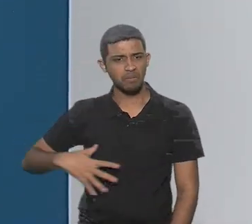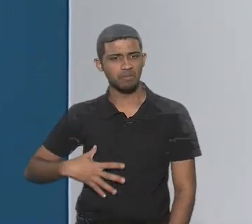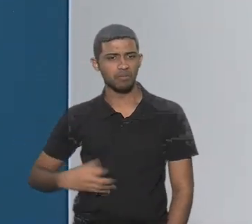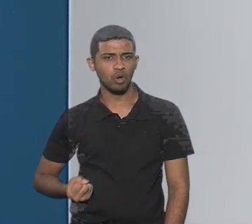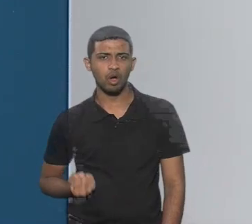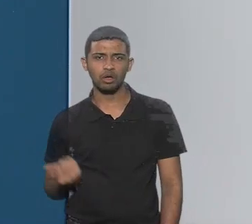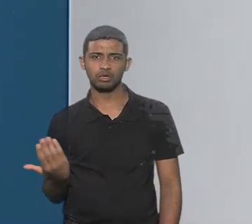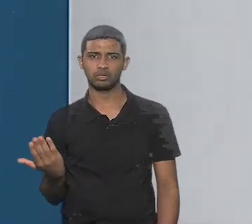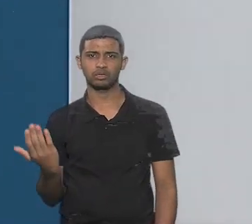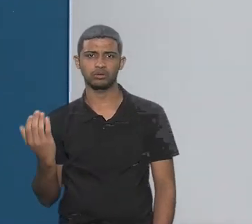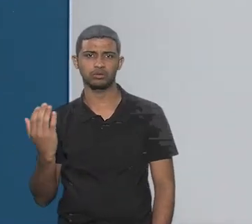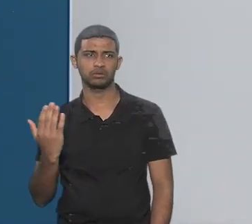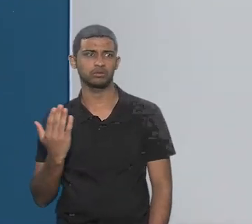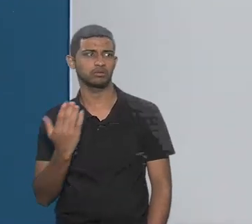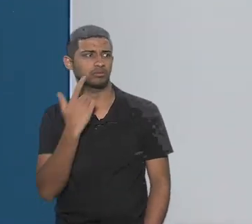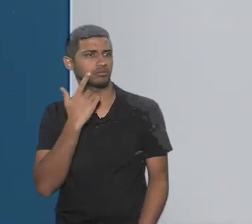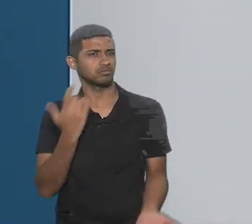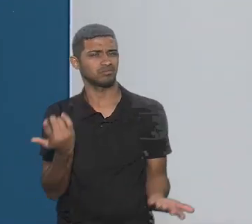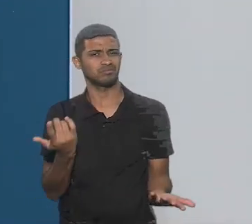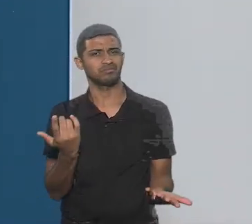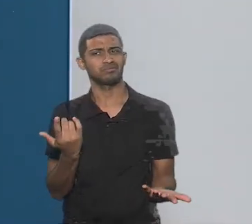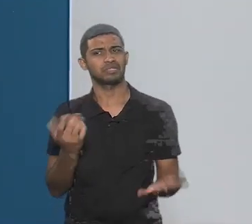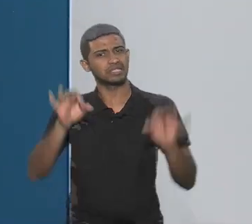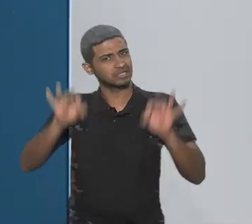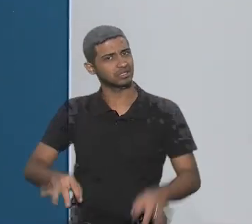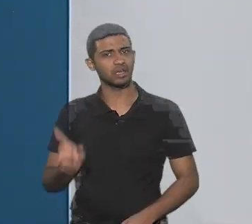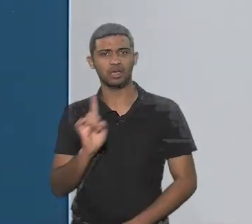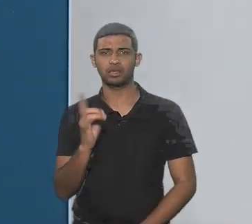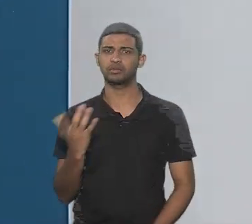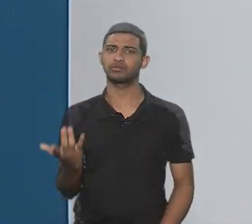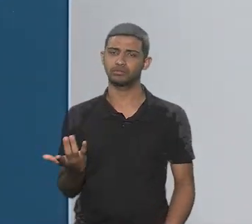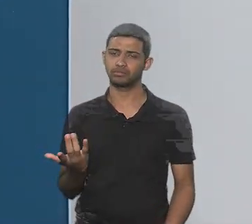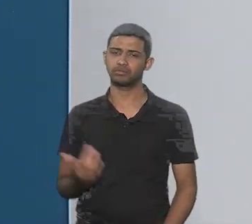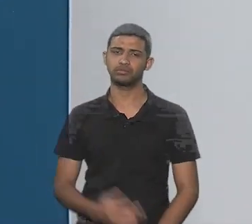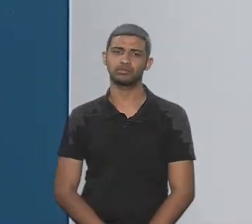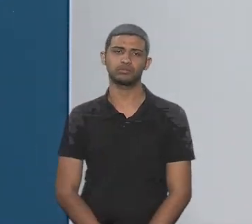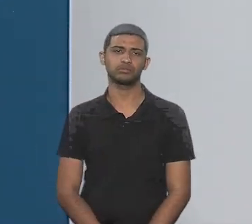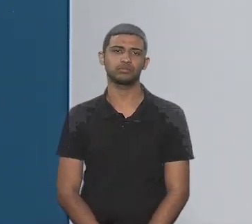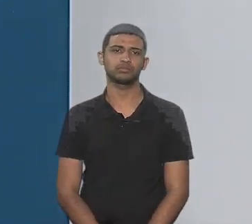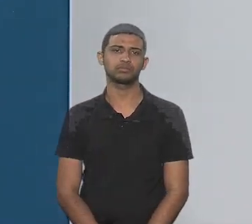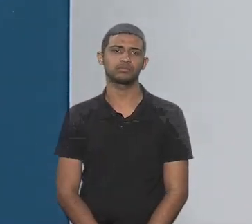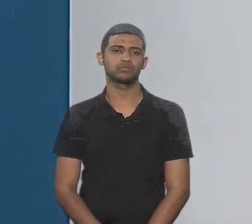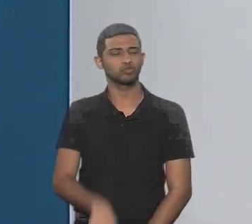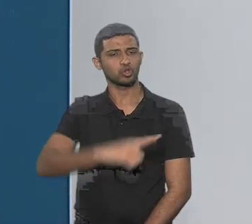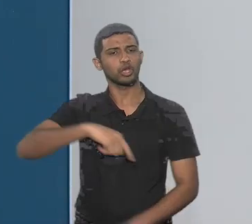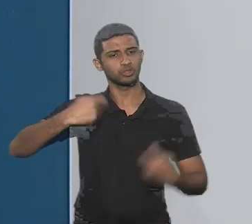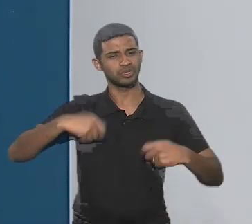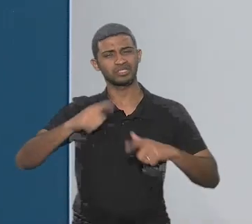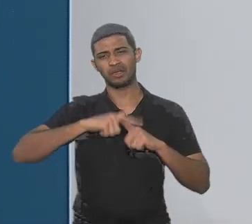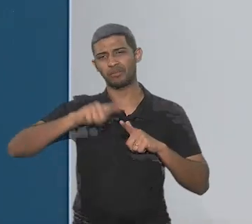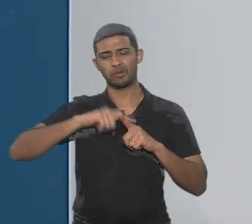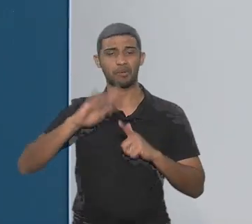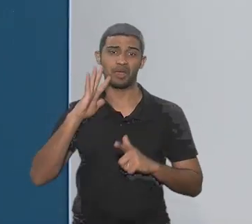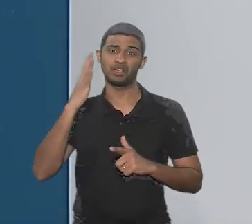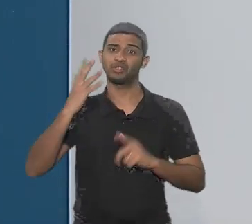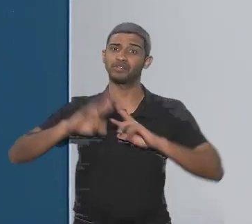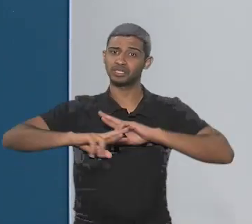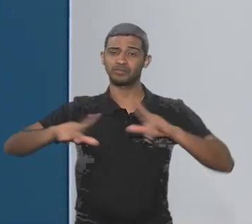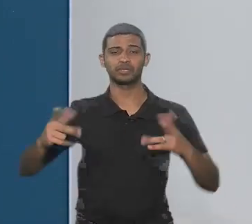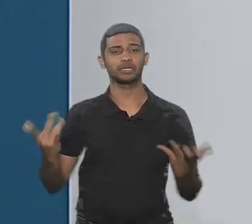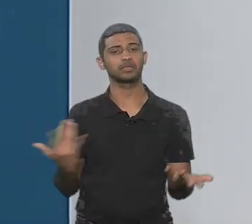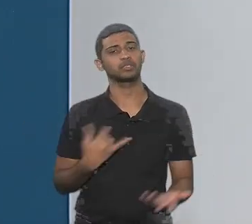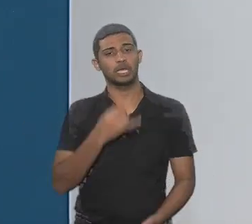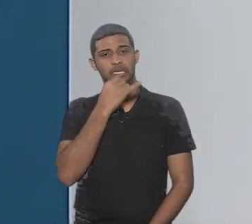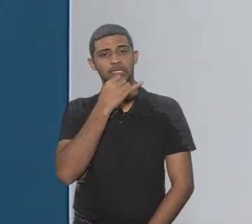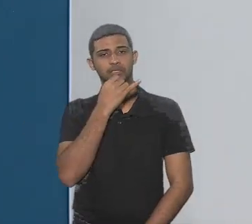criança. Então, enfim, me parece uma grande injustiça. E de fato é. A gente tem que resolver esses problemas